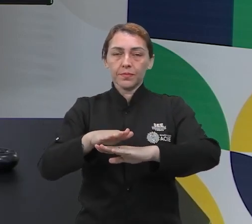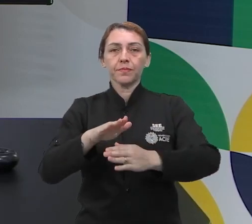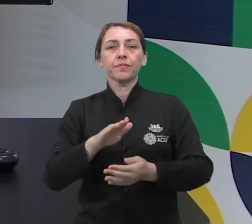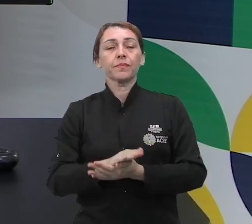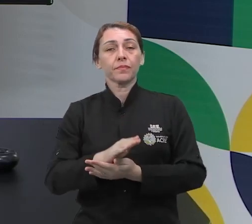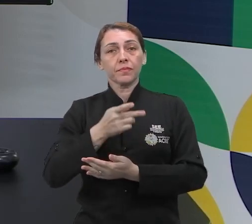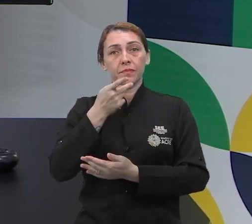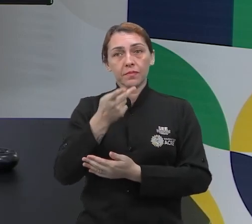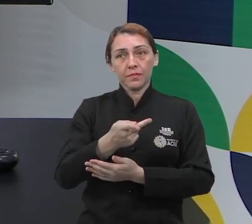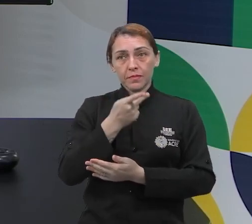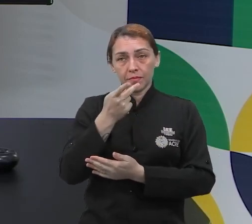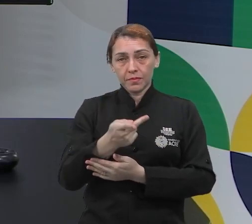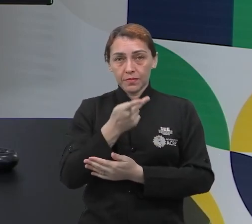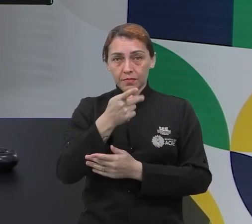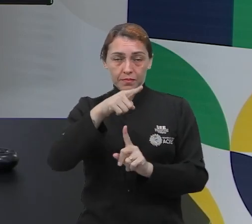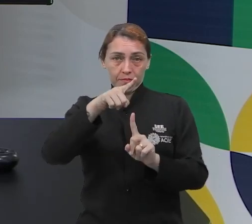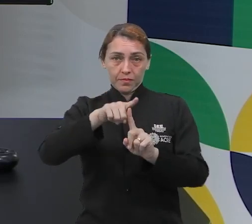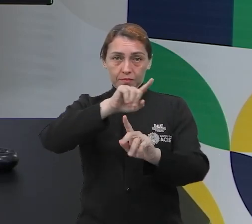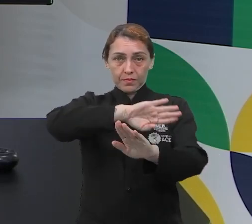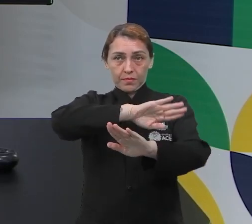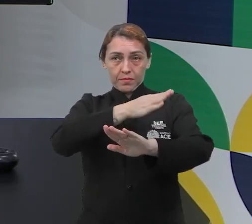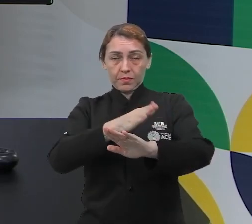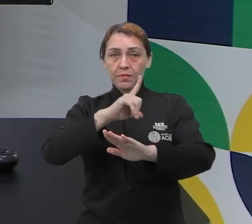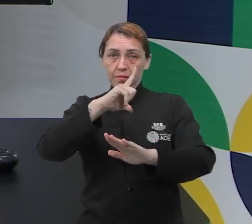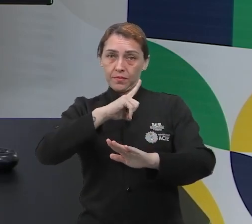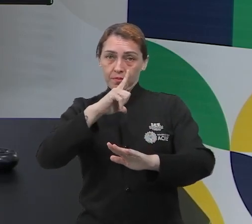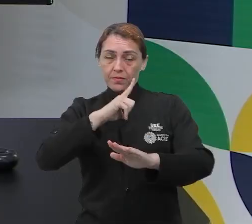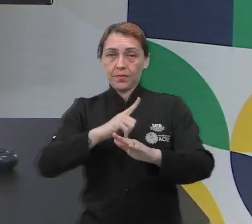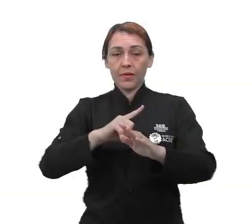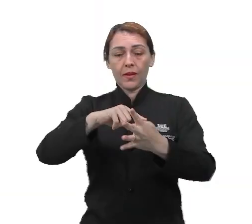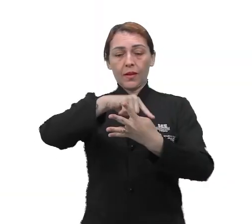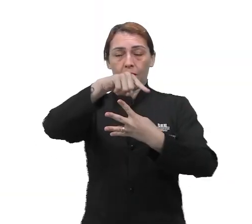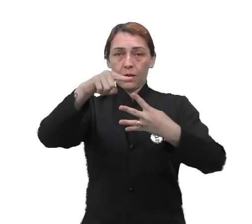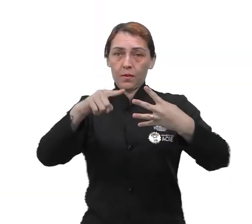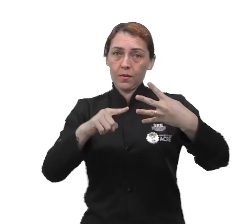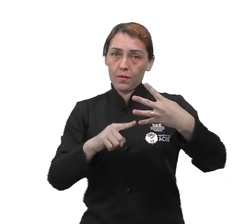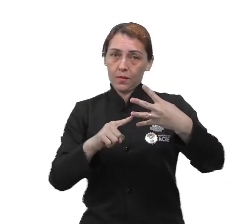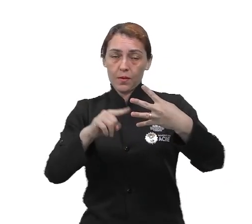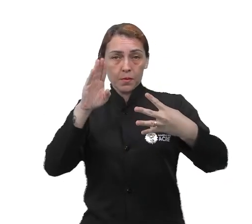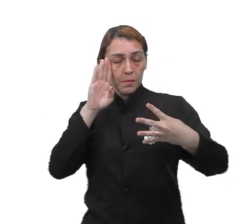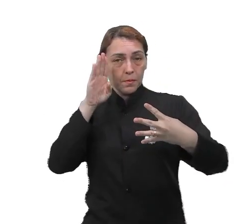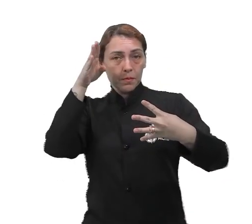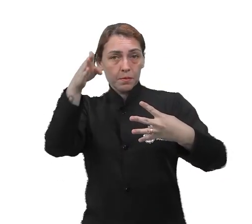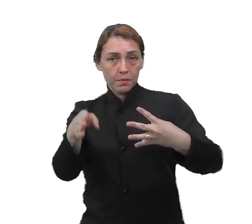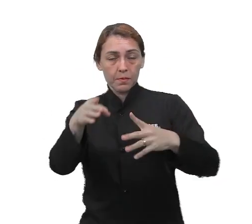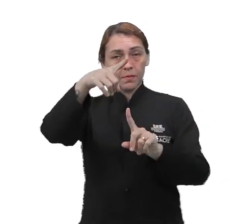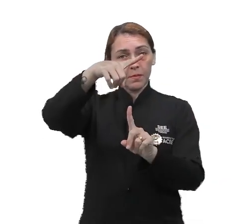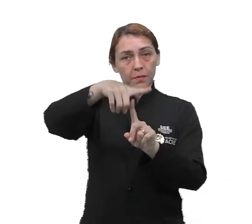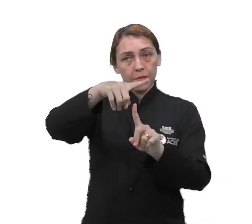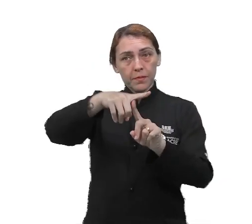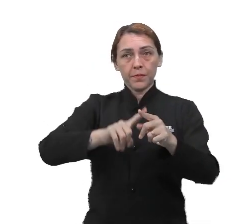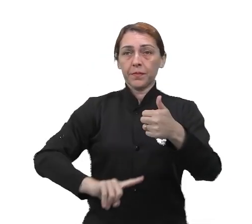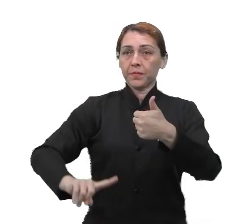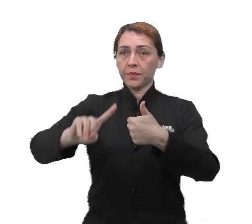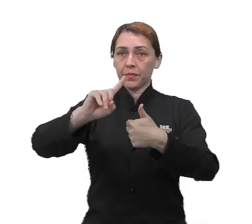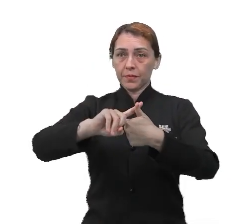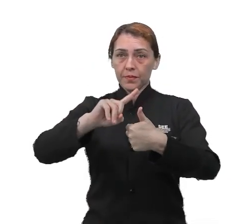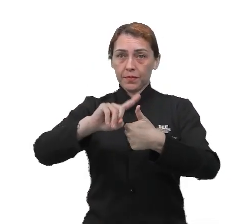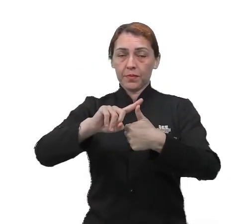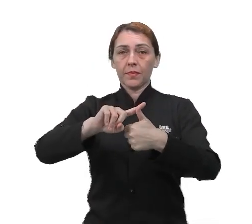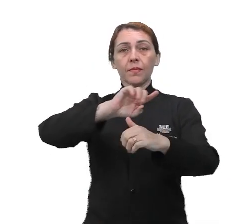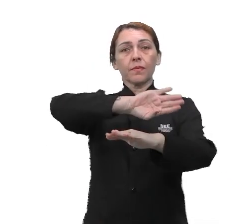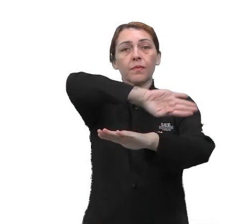Quando eu falo de formas de relevo, eu tenho aí 4 principais formas de relevo. Nós temos